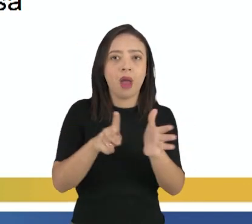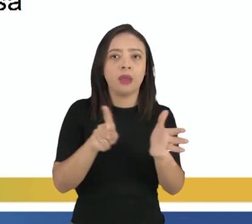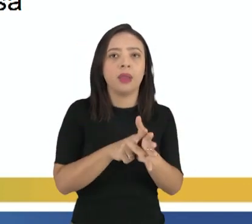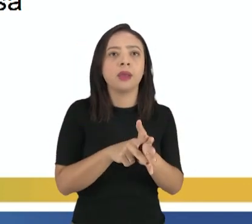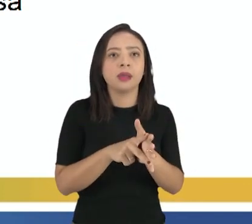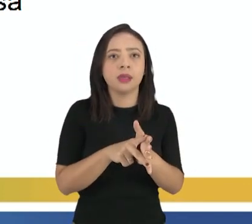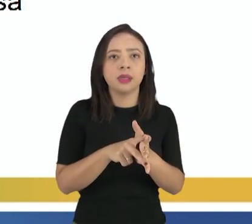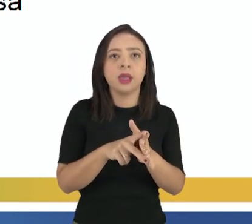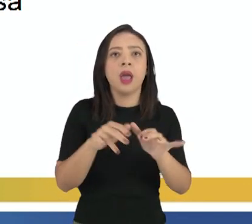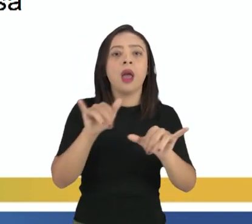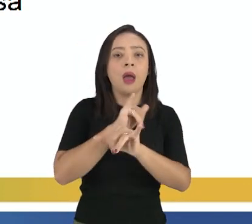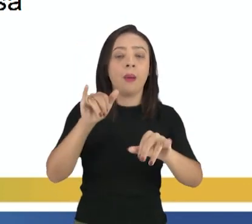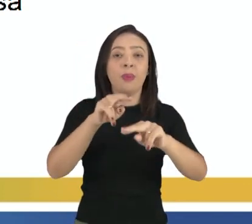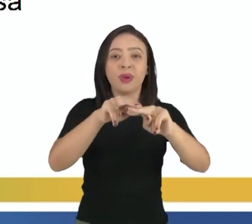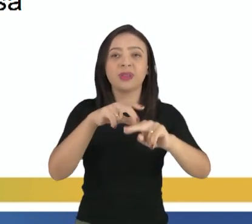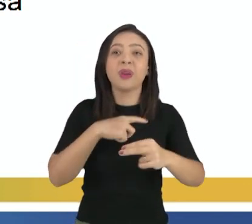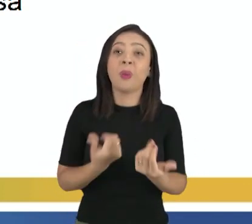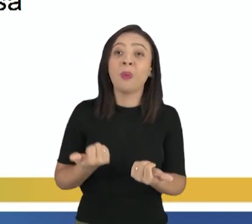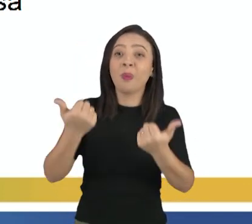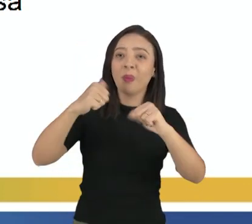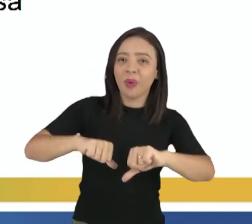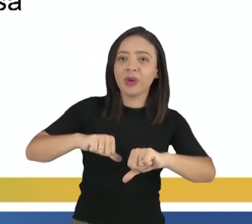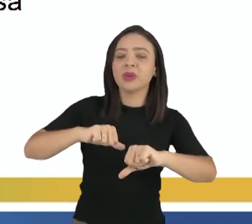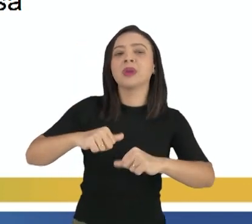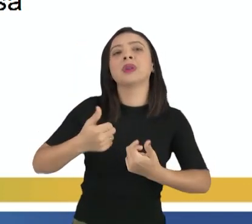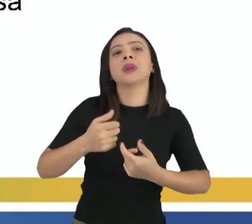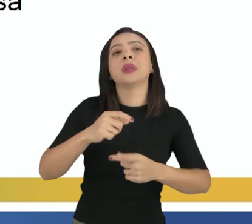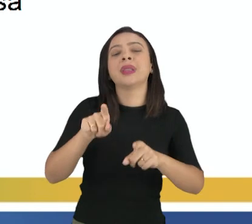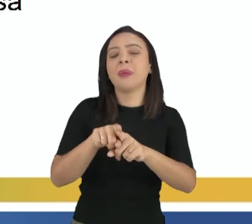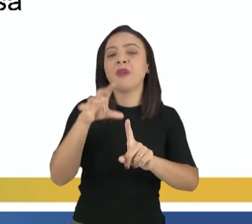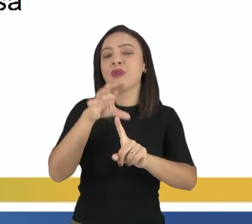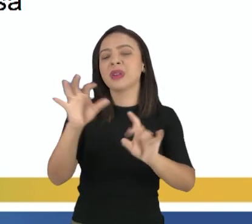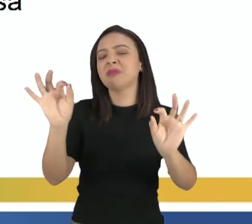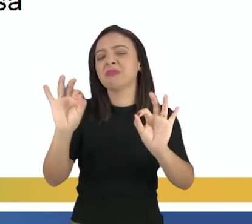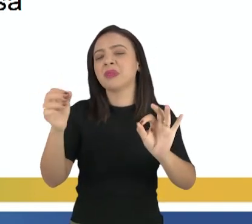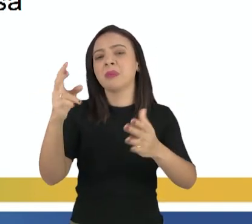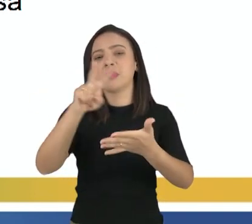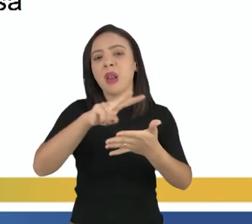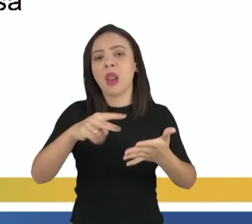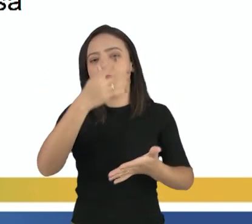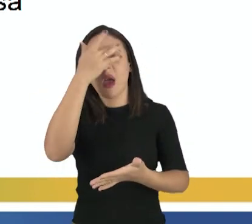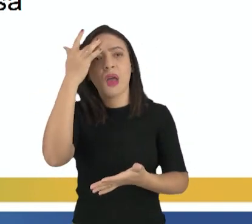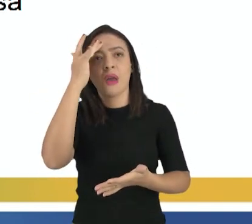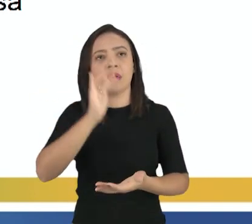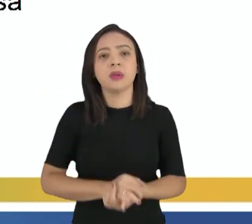o objetivo do anúncio e influenciar o leitor. Qual a alternativa correta, pessoal?